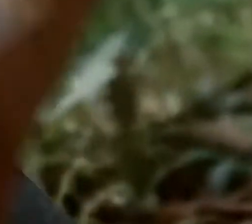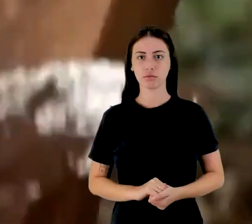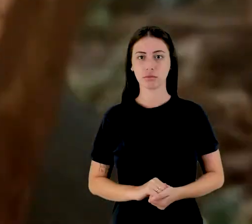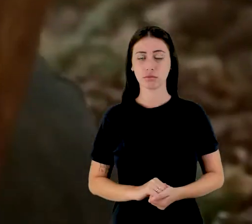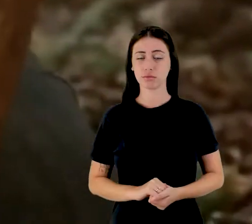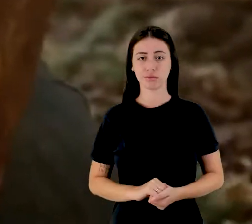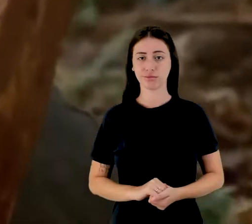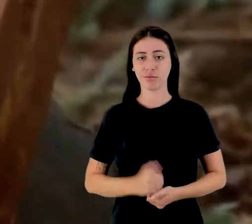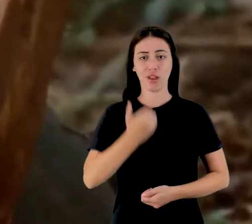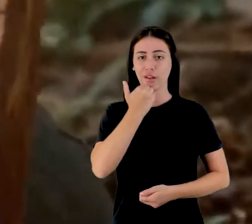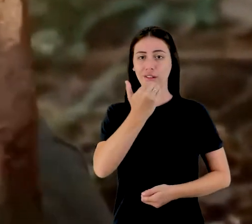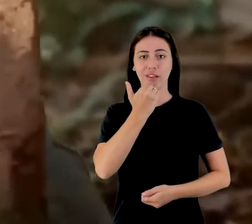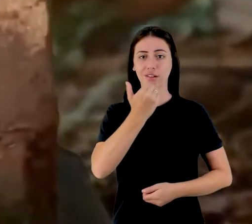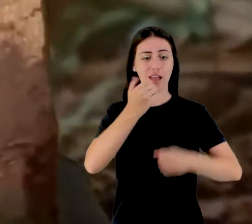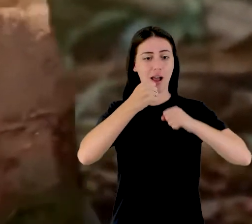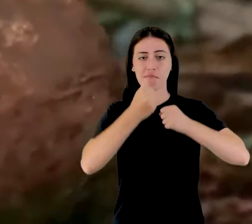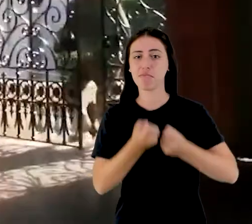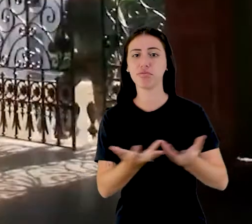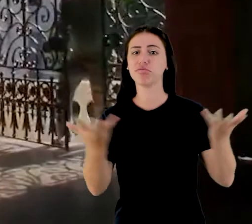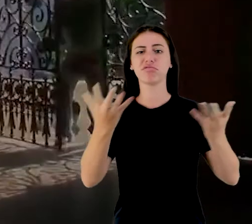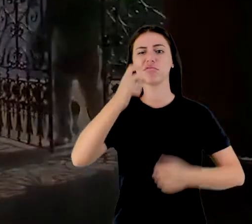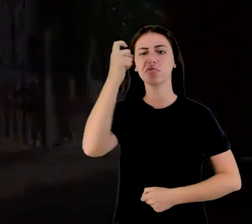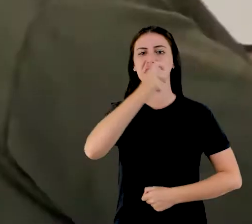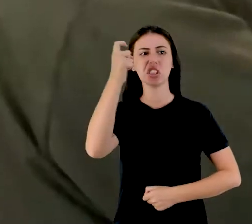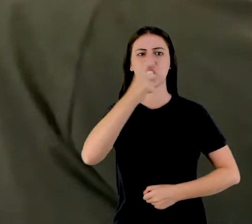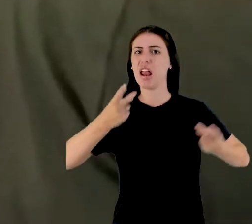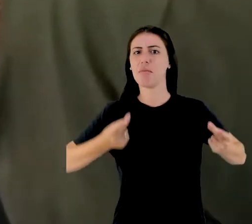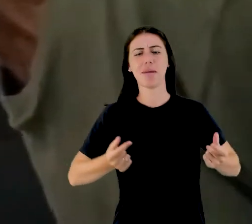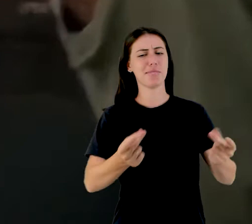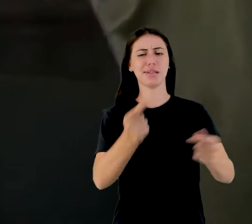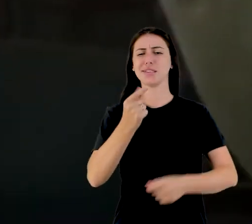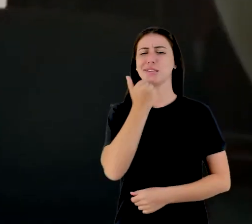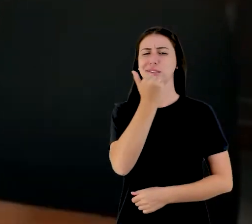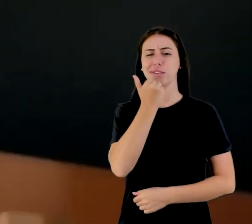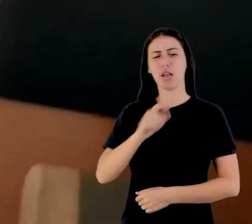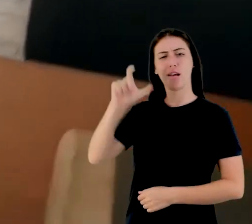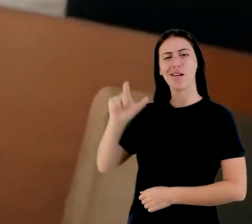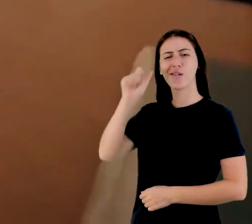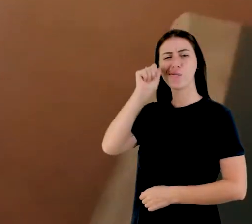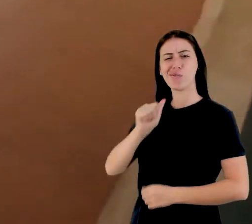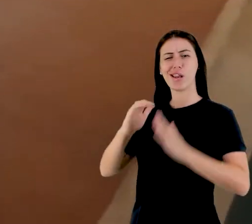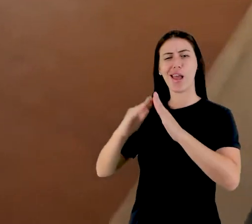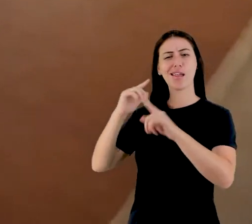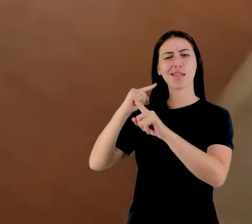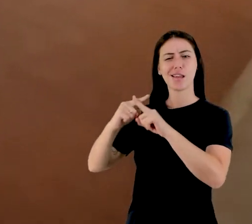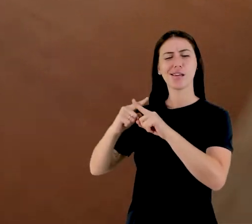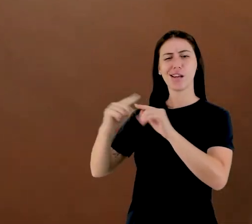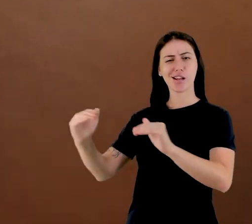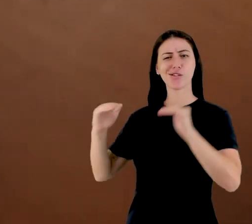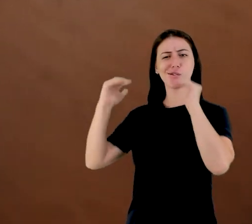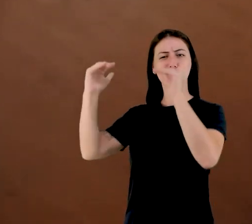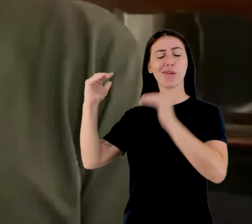Nem consegue se enganar tantos por tanto tempo. Recebi da respeitável irmã superiora da Casa de Expostos o